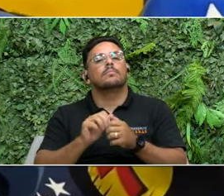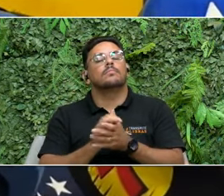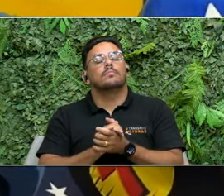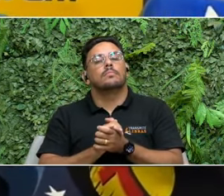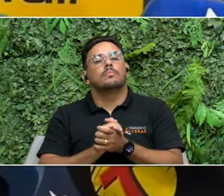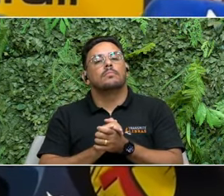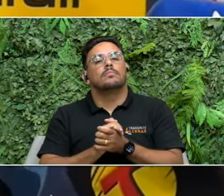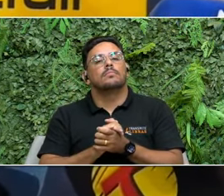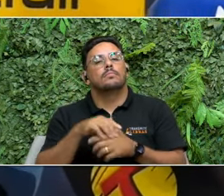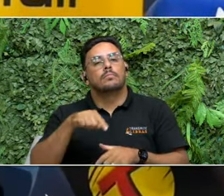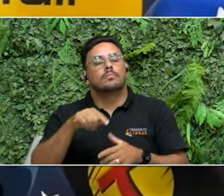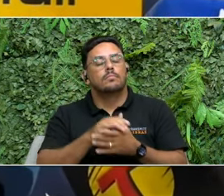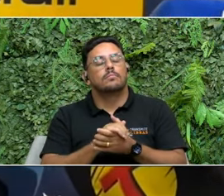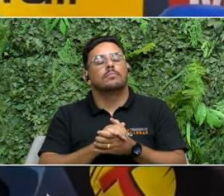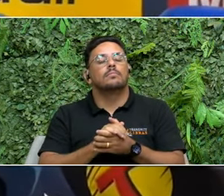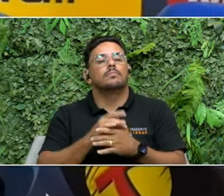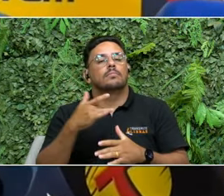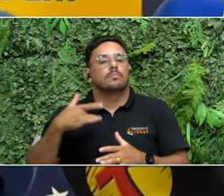deot